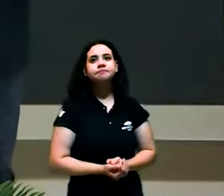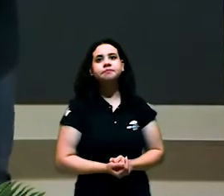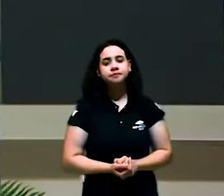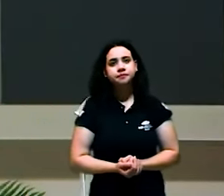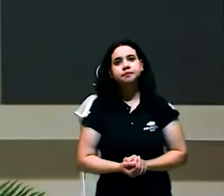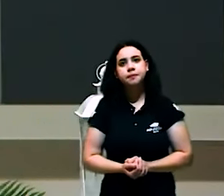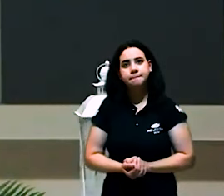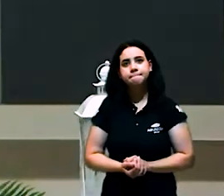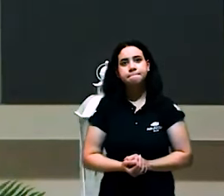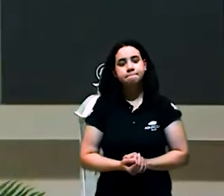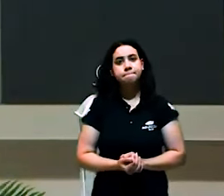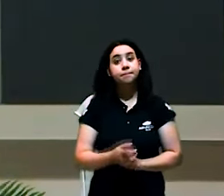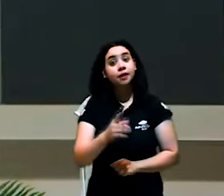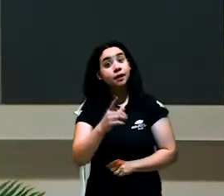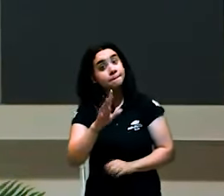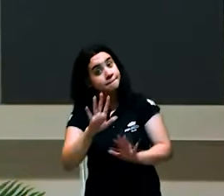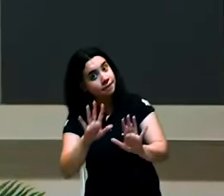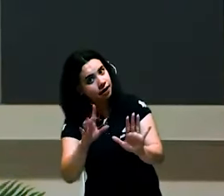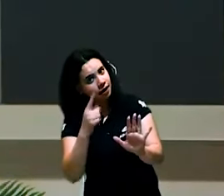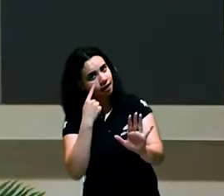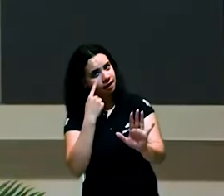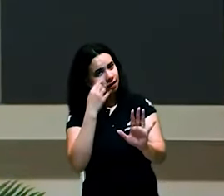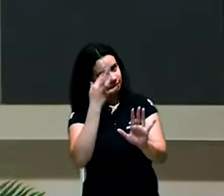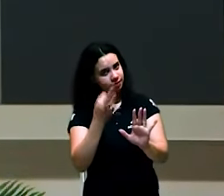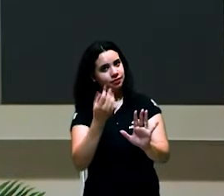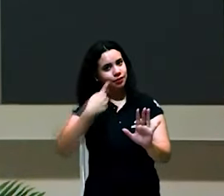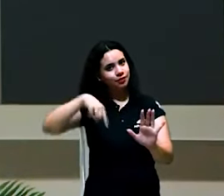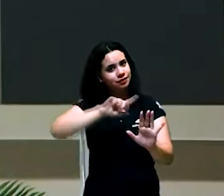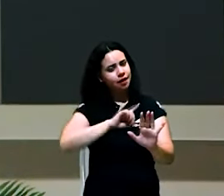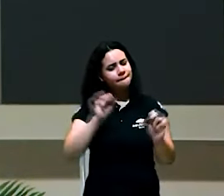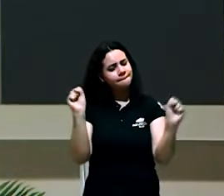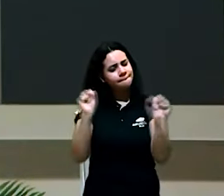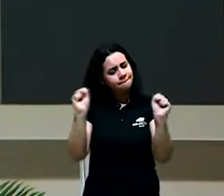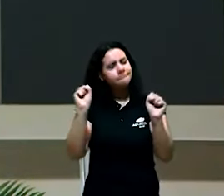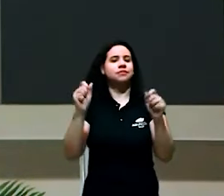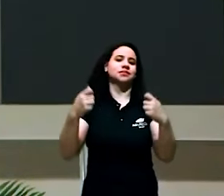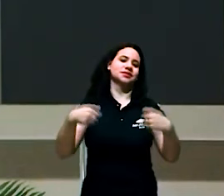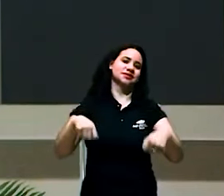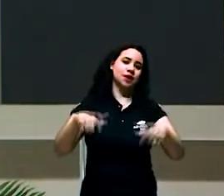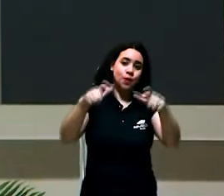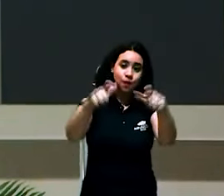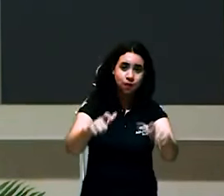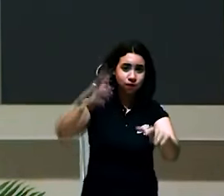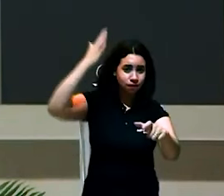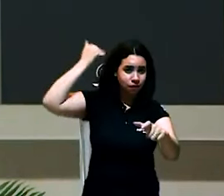Mas nós temos que ter essa paixão. Esse lugar tão humilde, tão